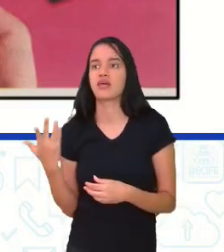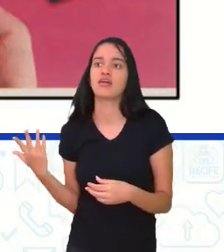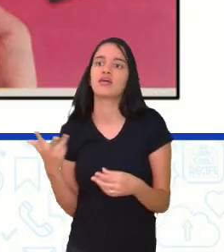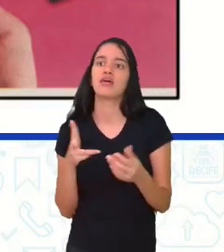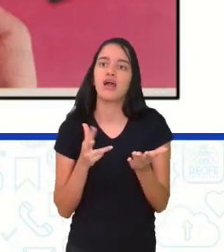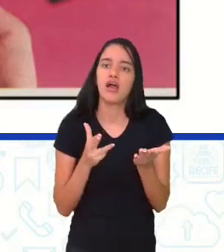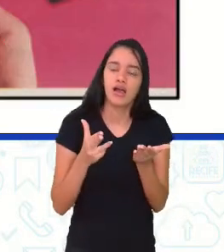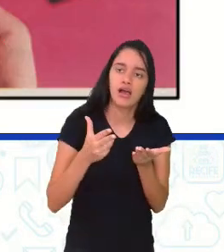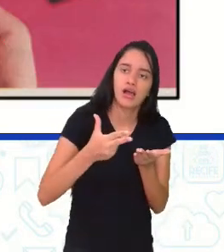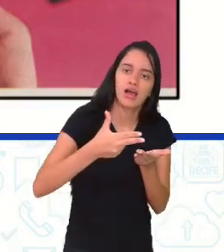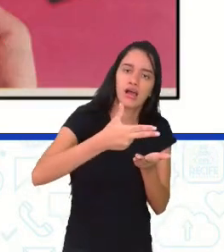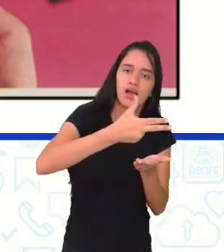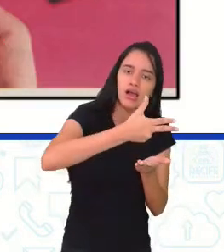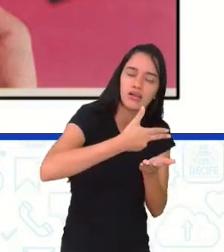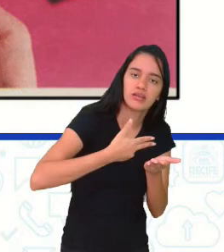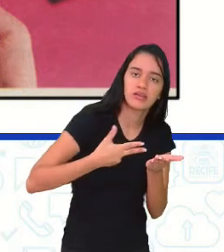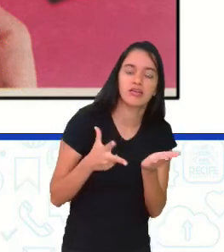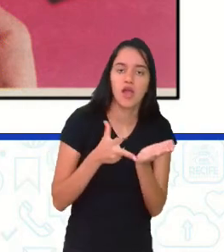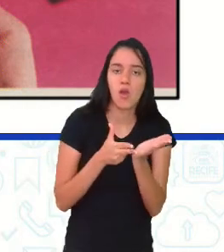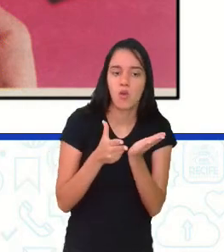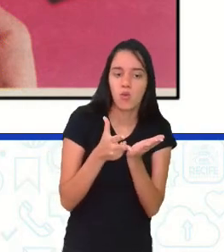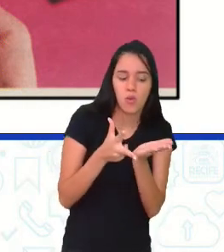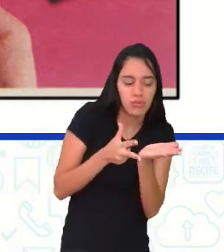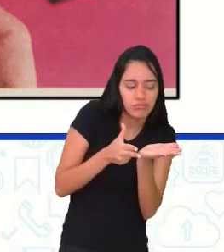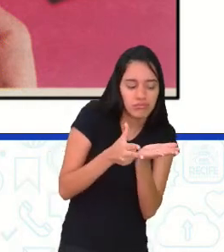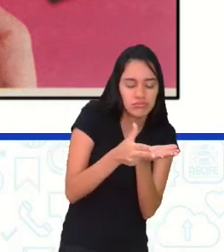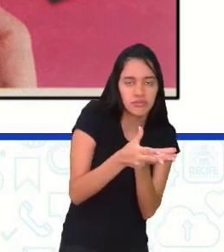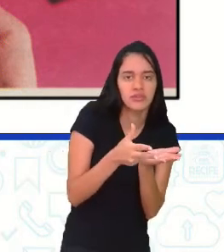Recorte e cole varetas nos seus personagens.